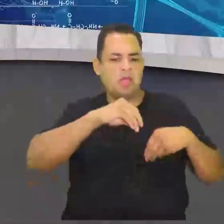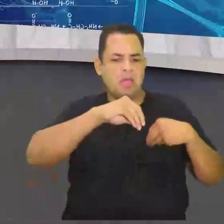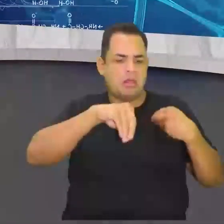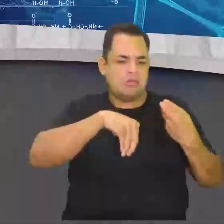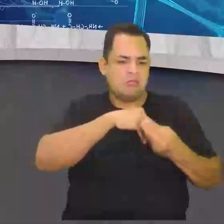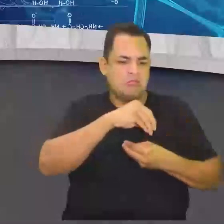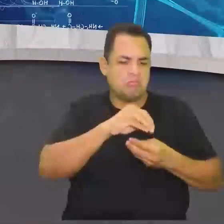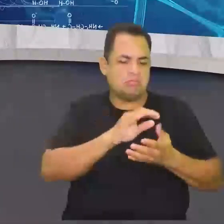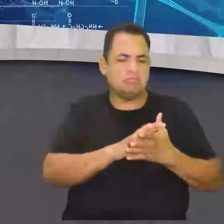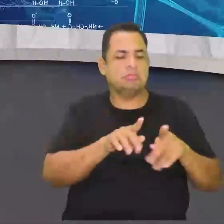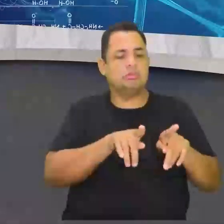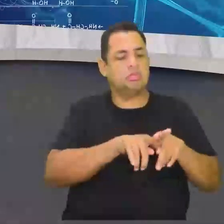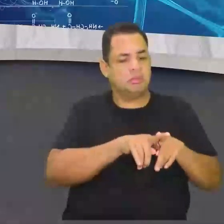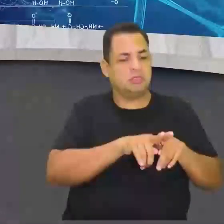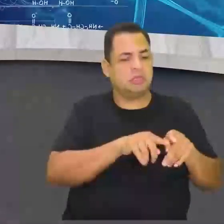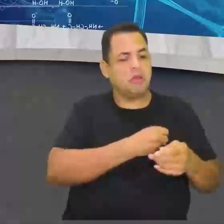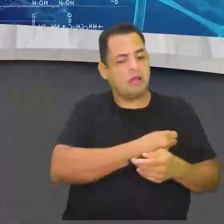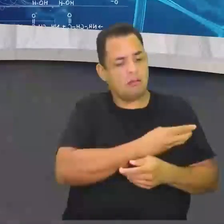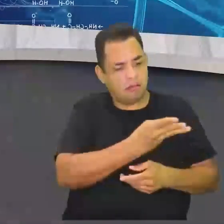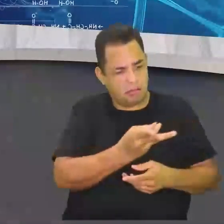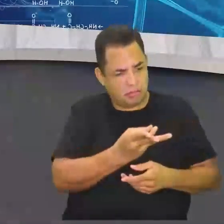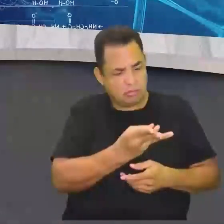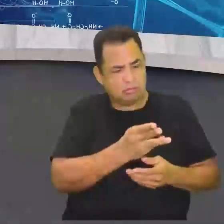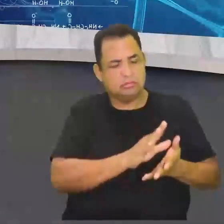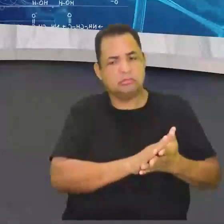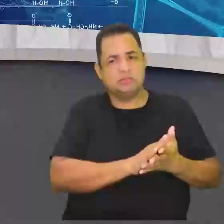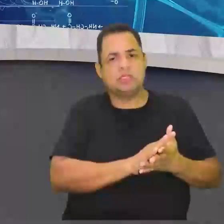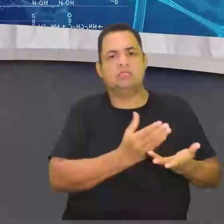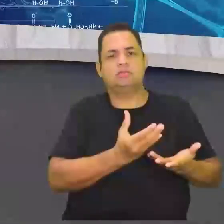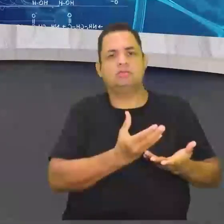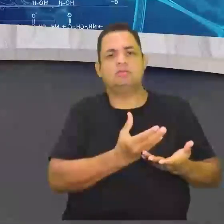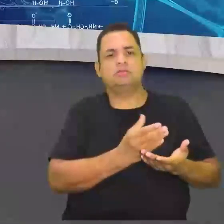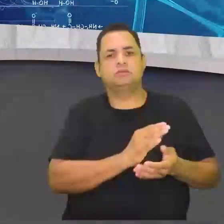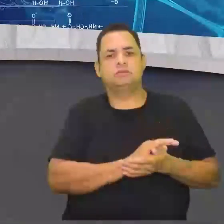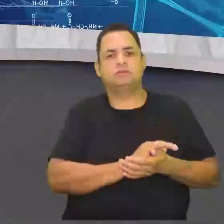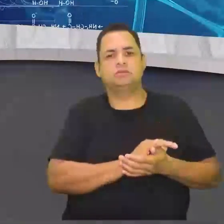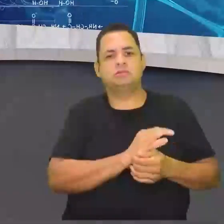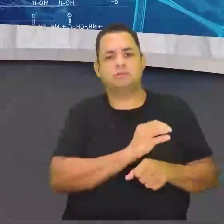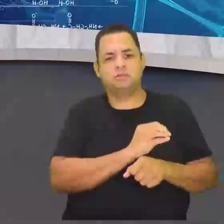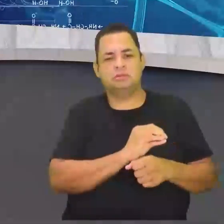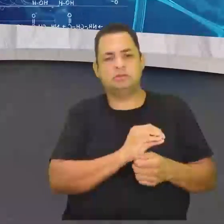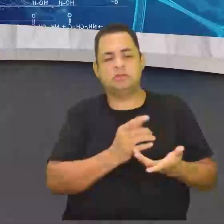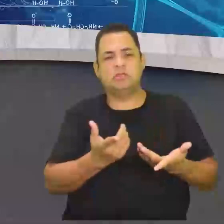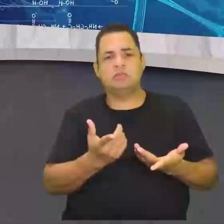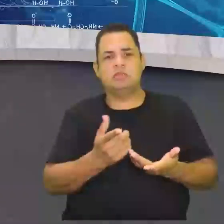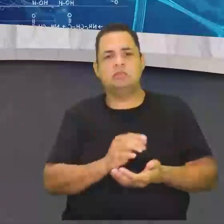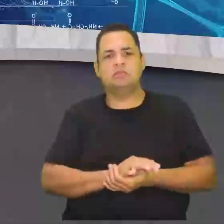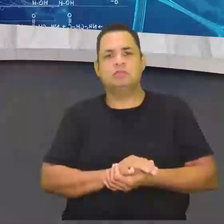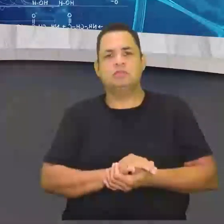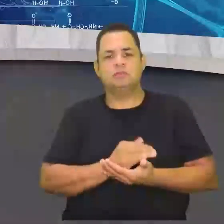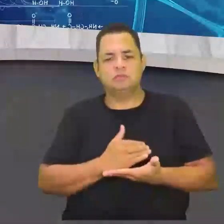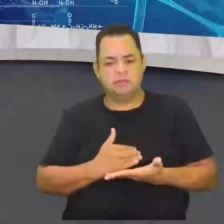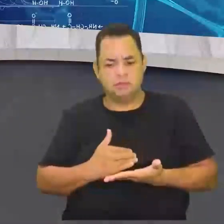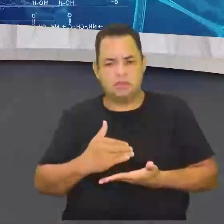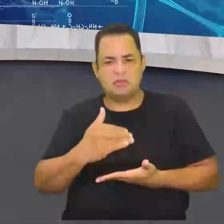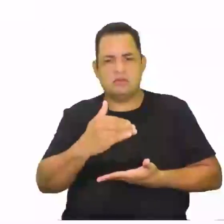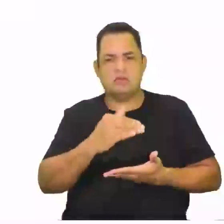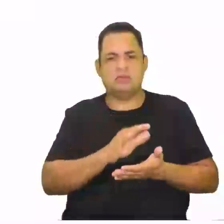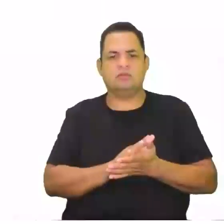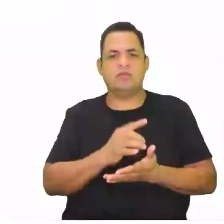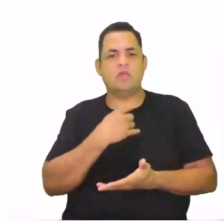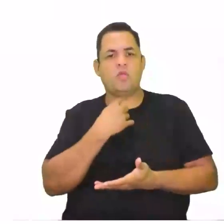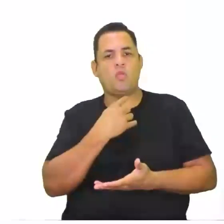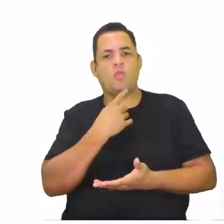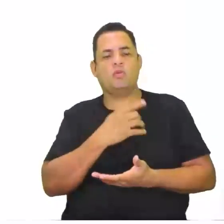ter uma quantidade X de oxigênio lá do lado do produto. Lembrem-se disso. E vamos lá para o nosso